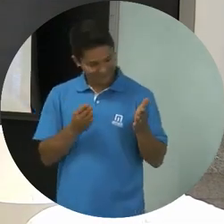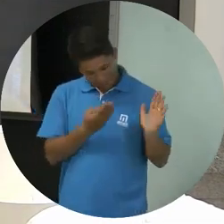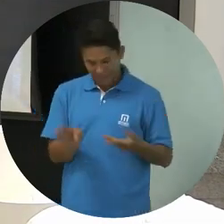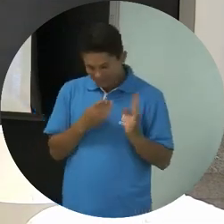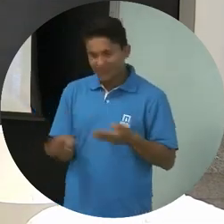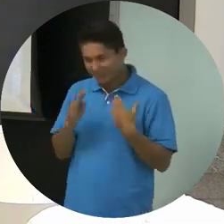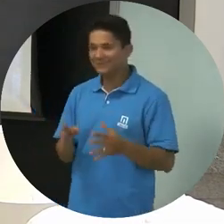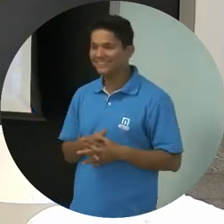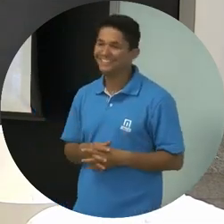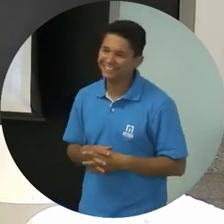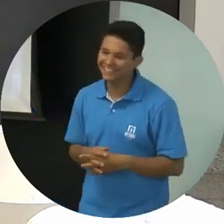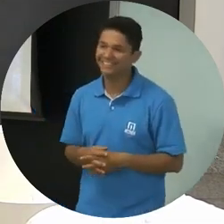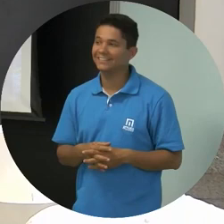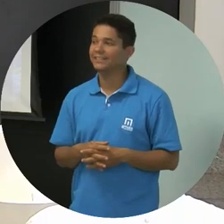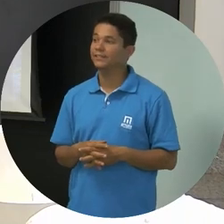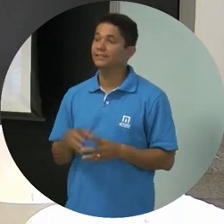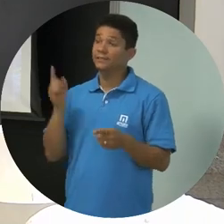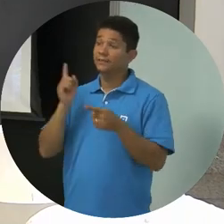por que